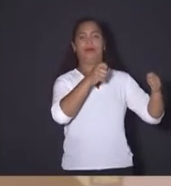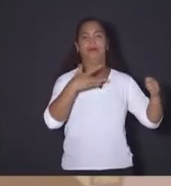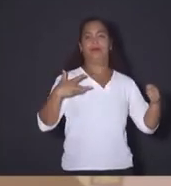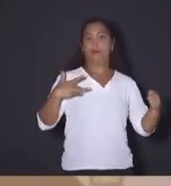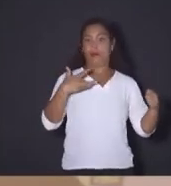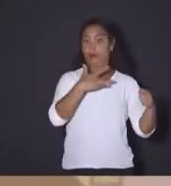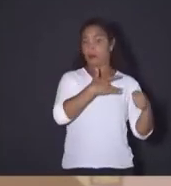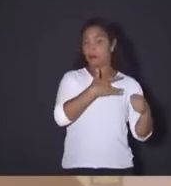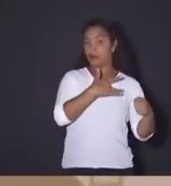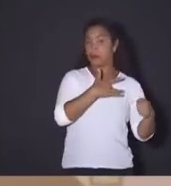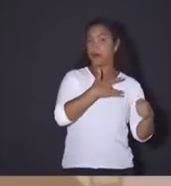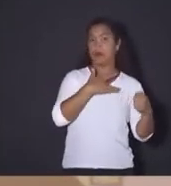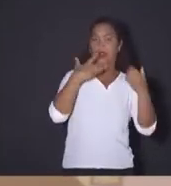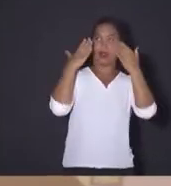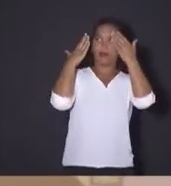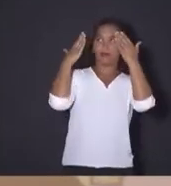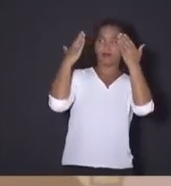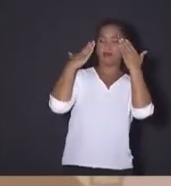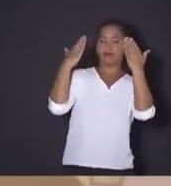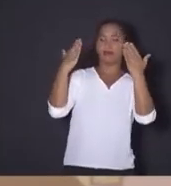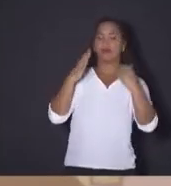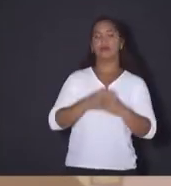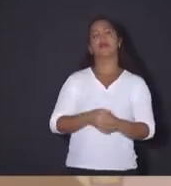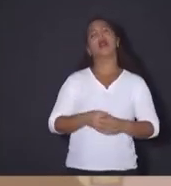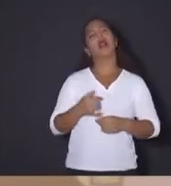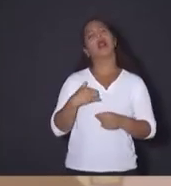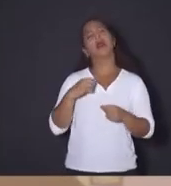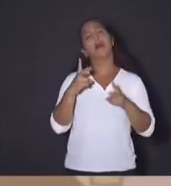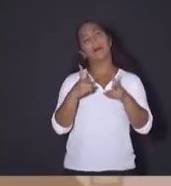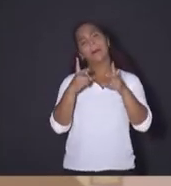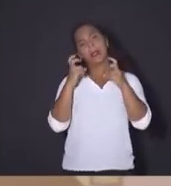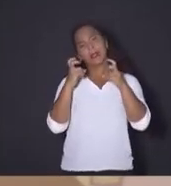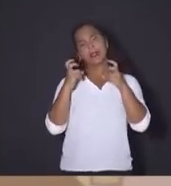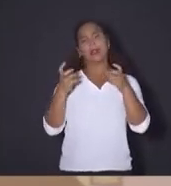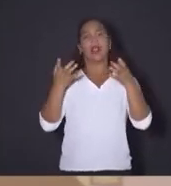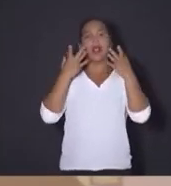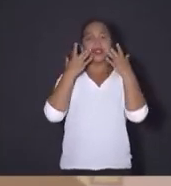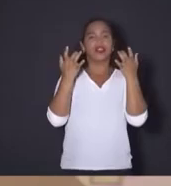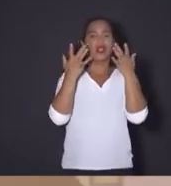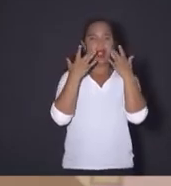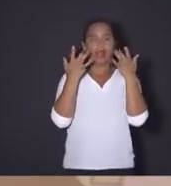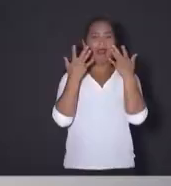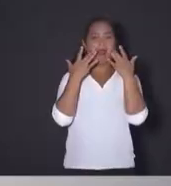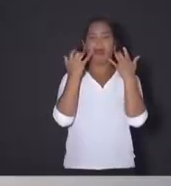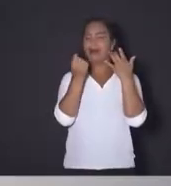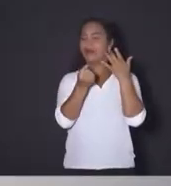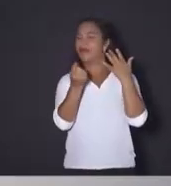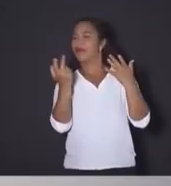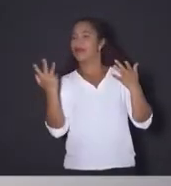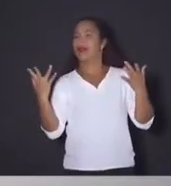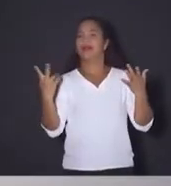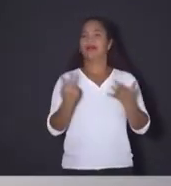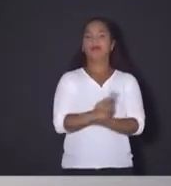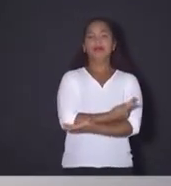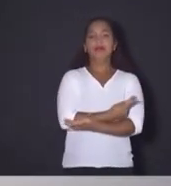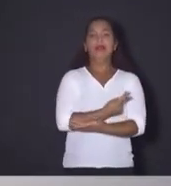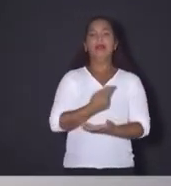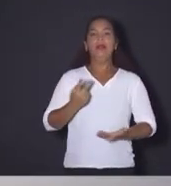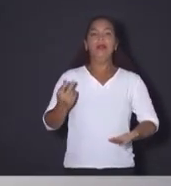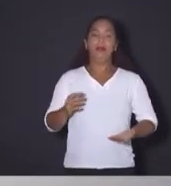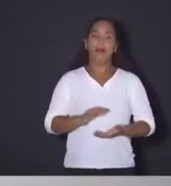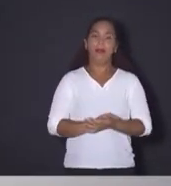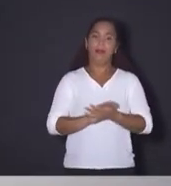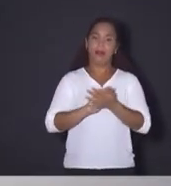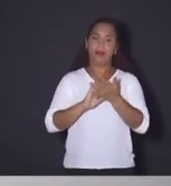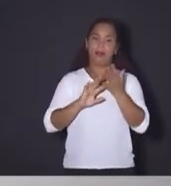universitário e vai me chamar a atenção foi uma série de peças que foram produzidas vamos chamar a atenção a consigna inicial